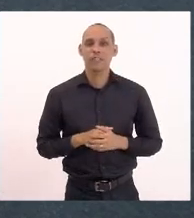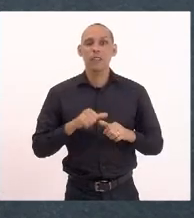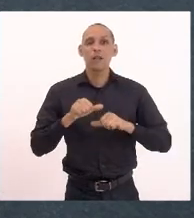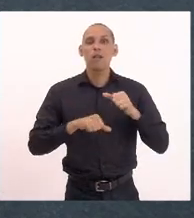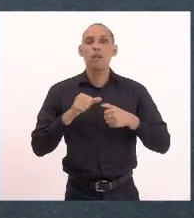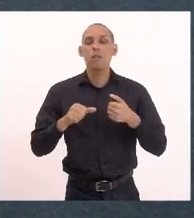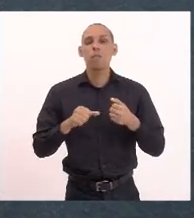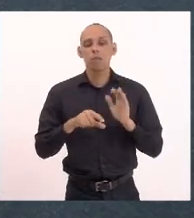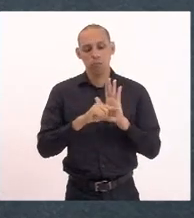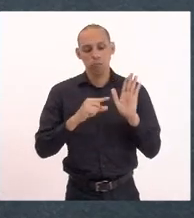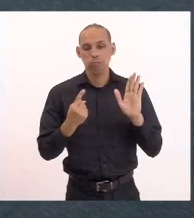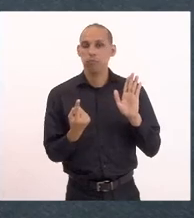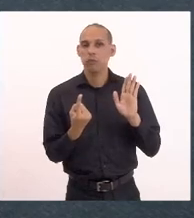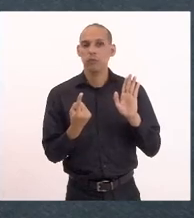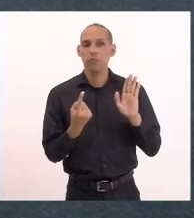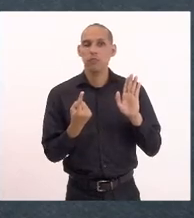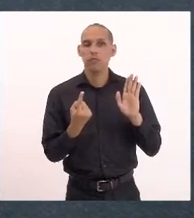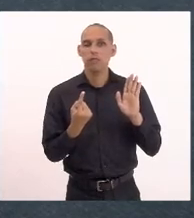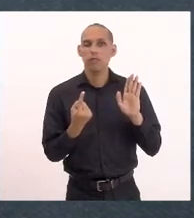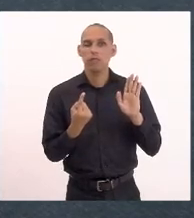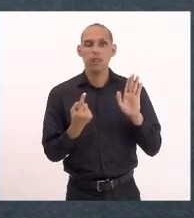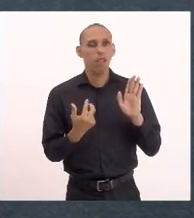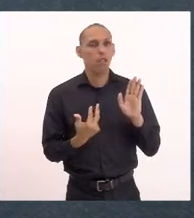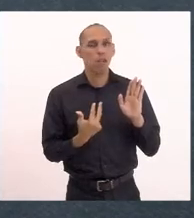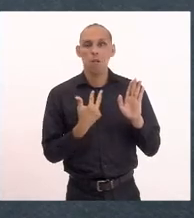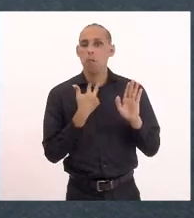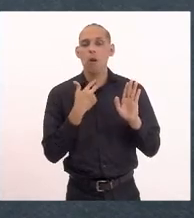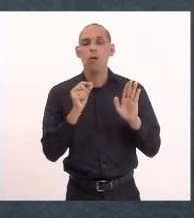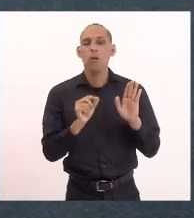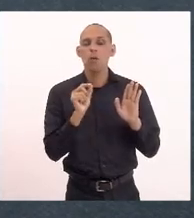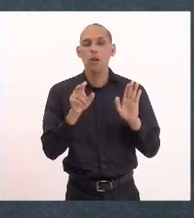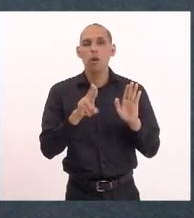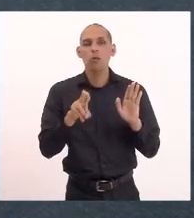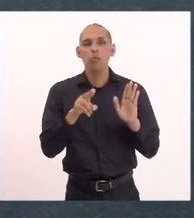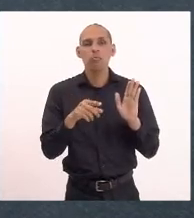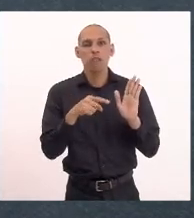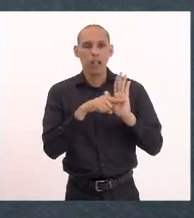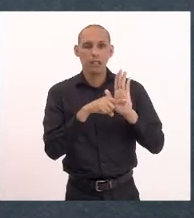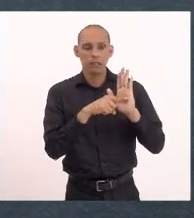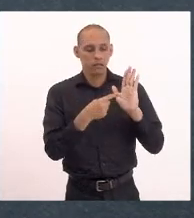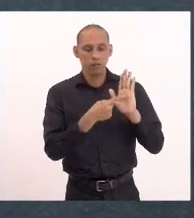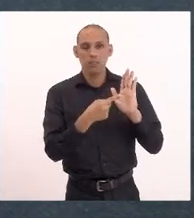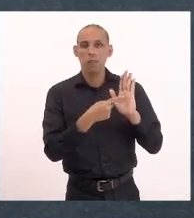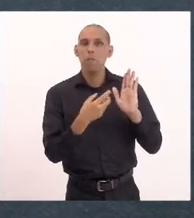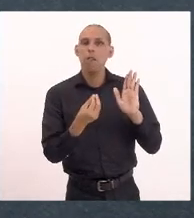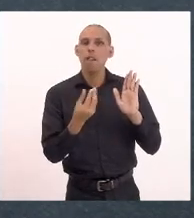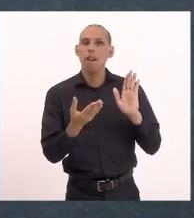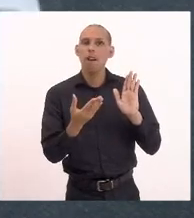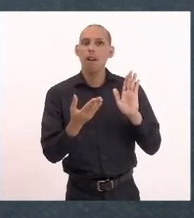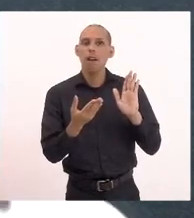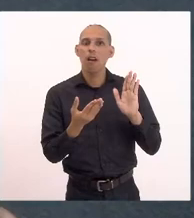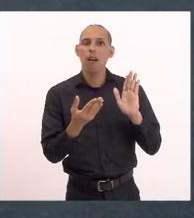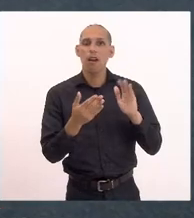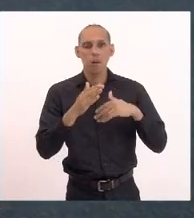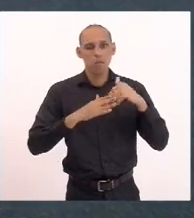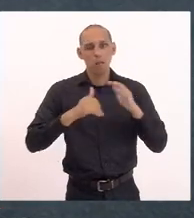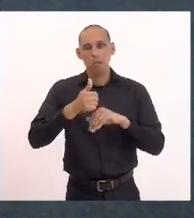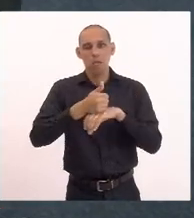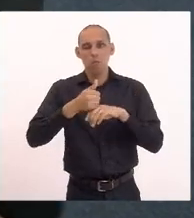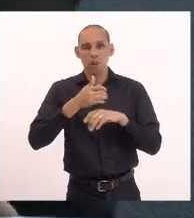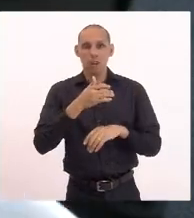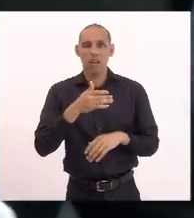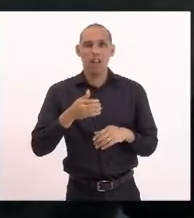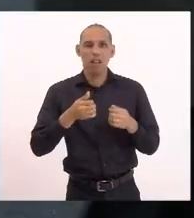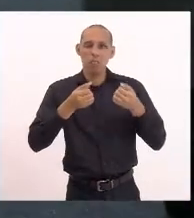parágrafo único, não poderá ser utilizado esse exame para o desfavor do profissional de saúde,